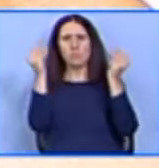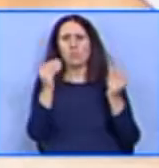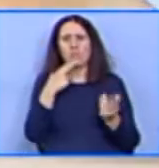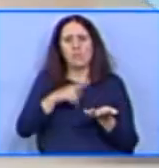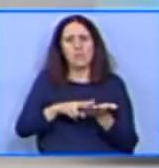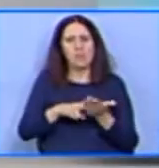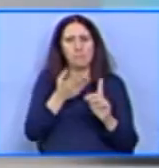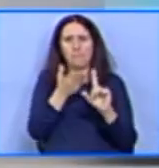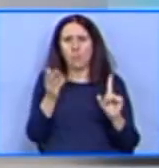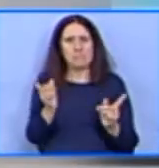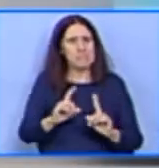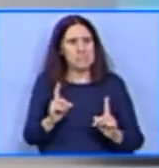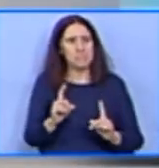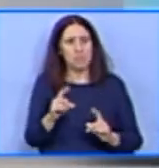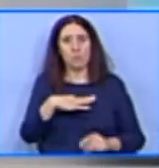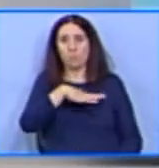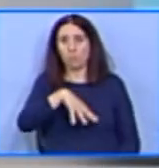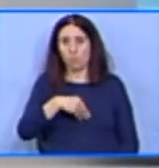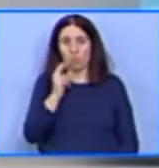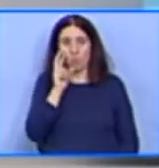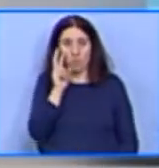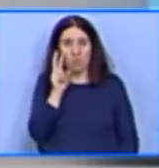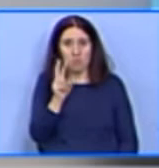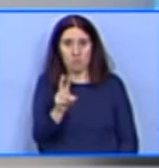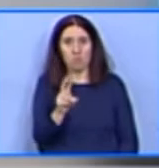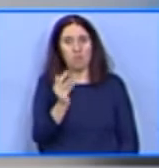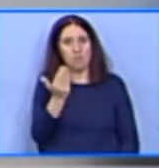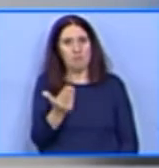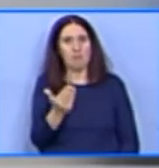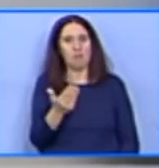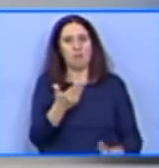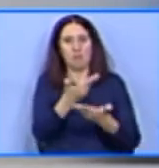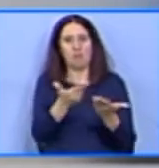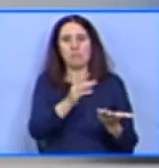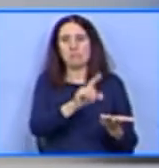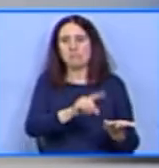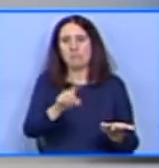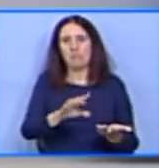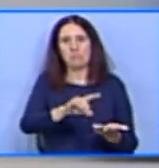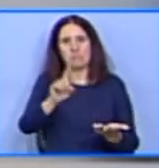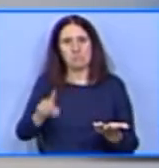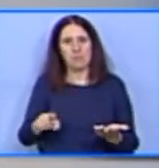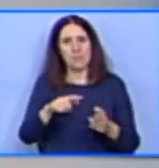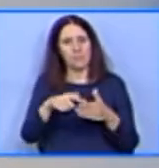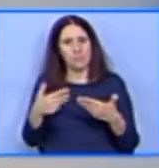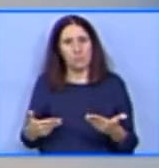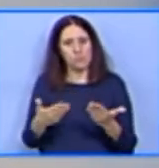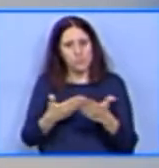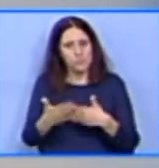realidade. São formas de olhar o mundo a partir de outros cenários que hoje continuam a ser